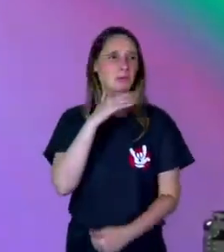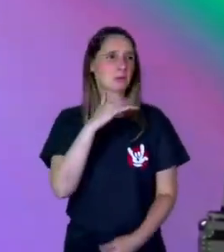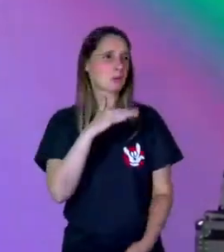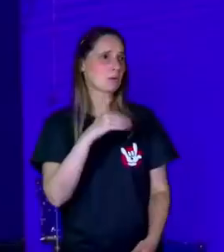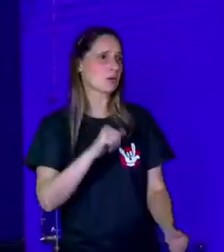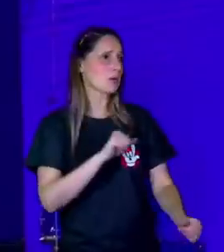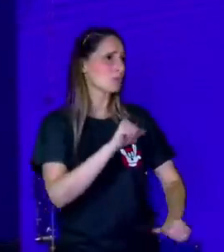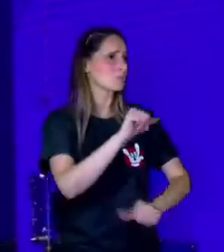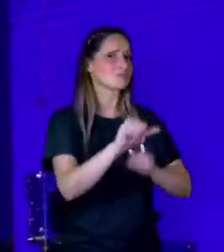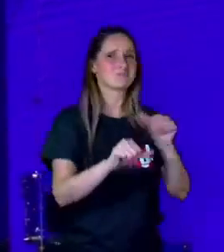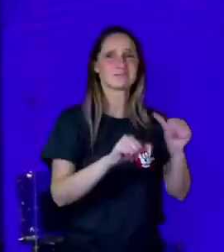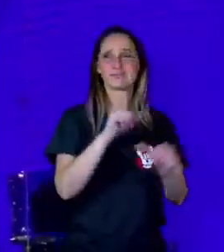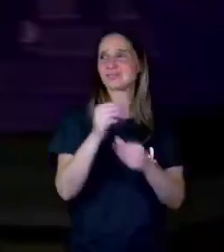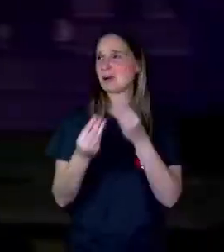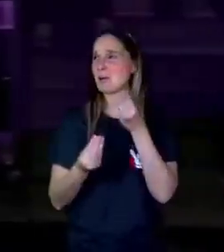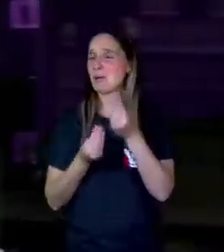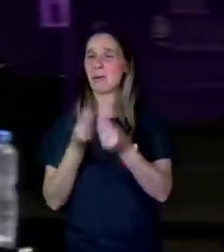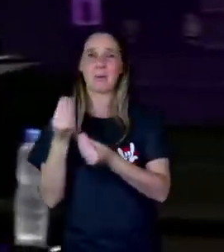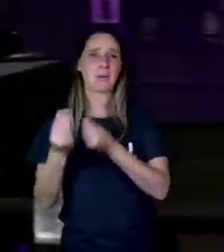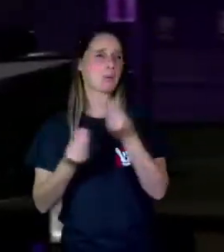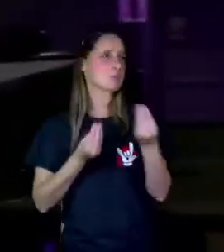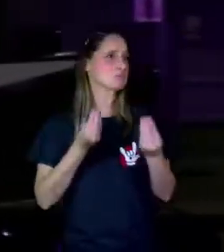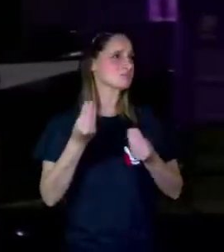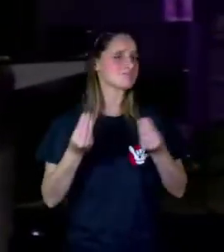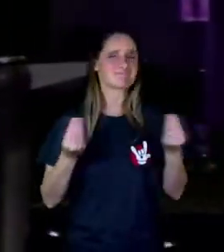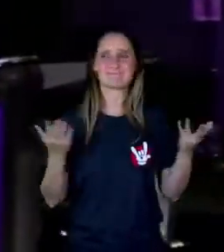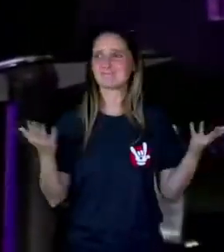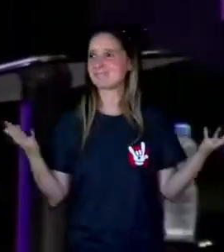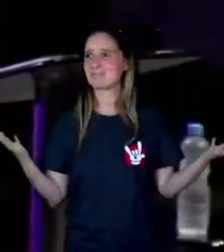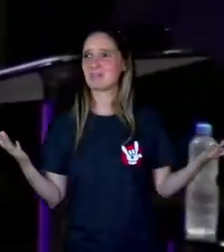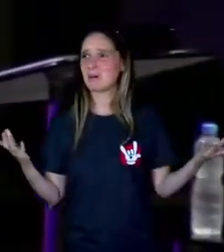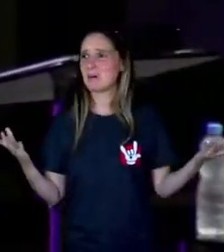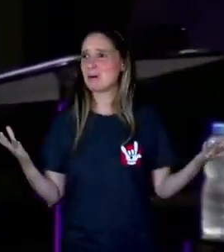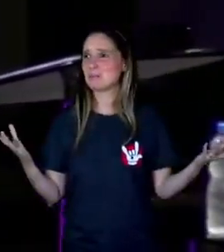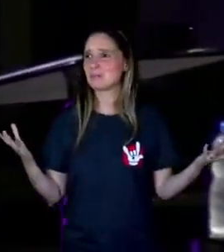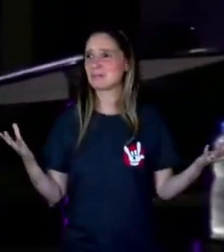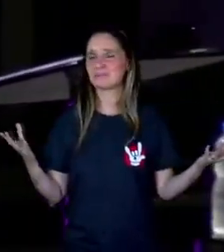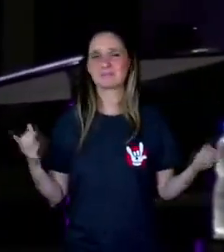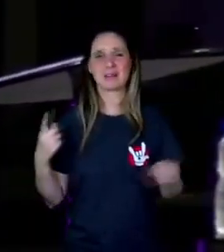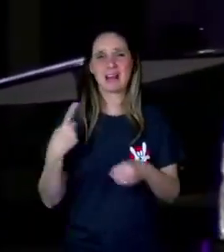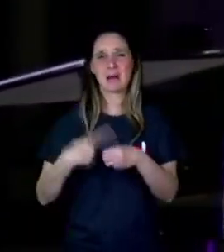Como que as coisas ao meu redor podem mudar? Como que o meu bairro pode mudar?